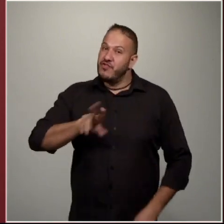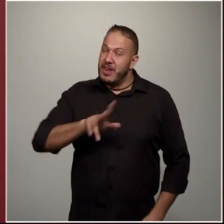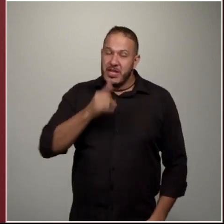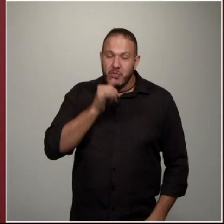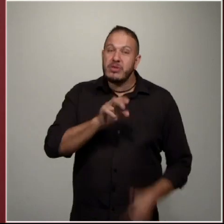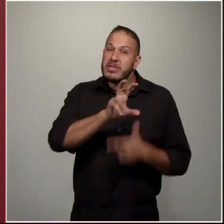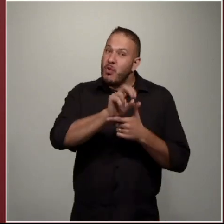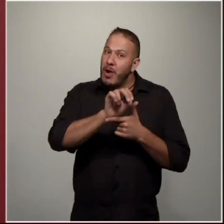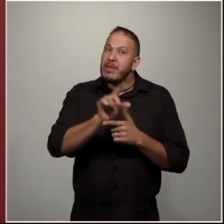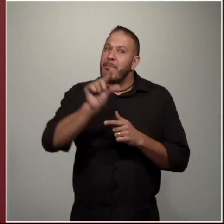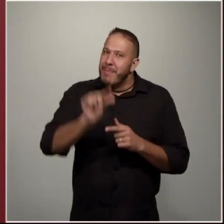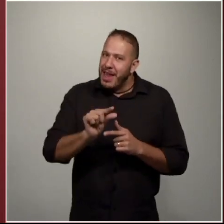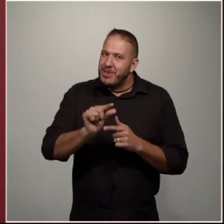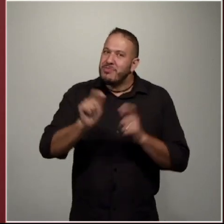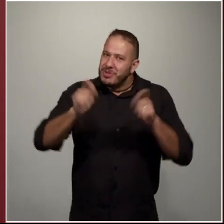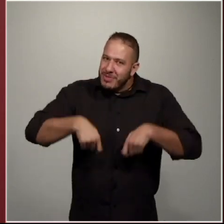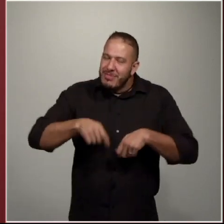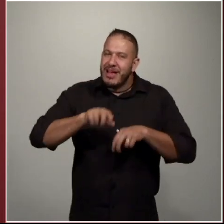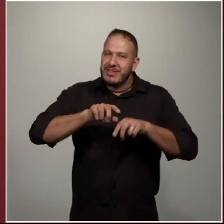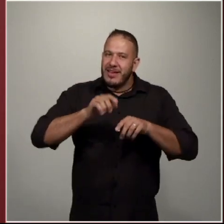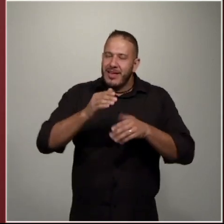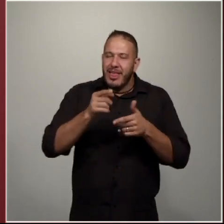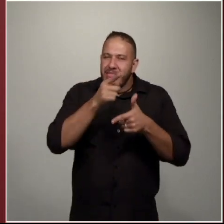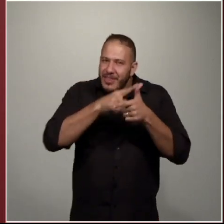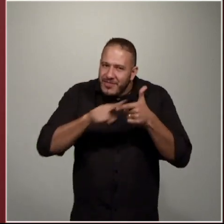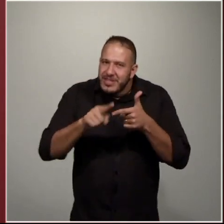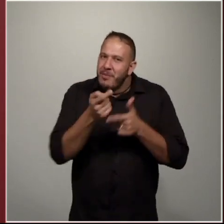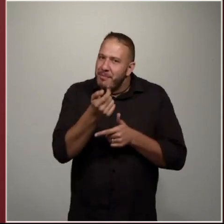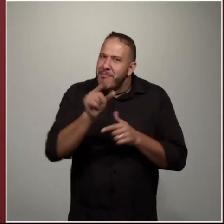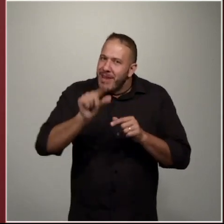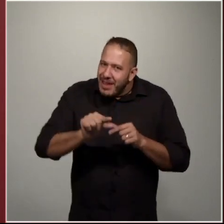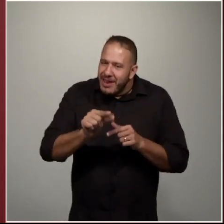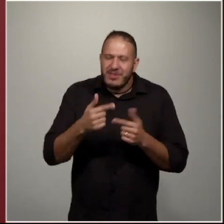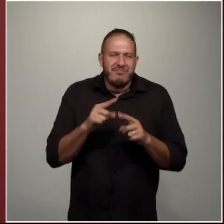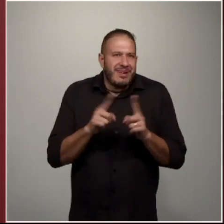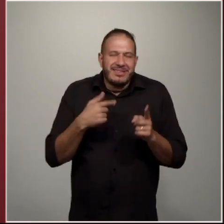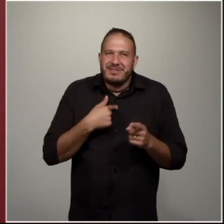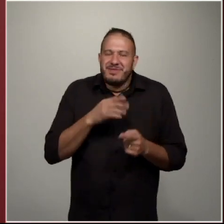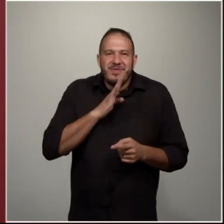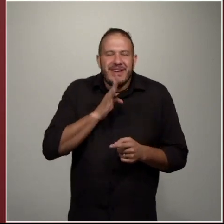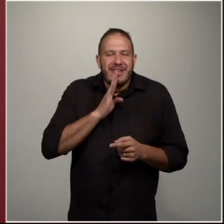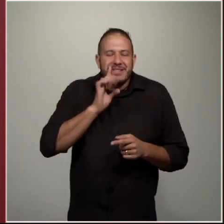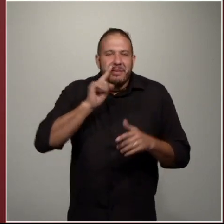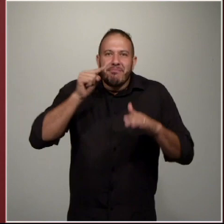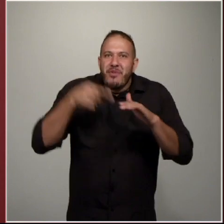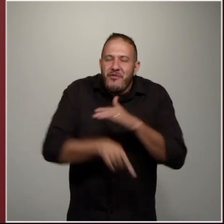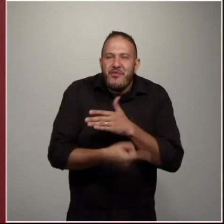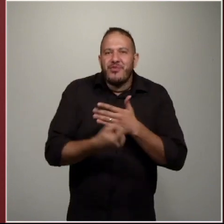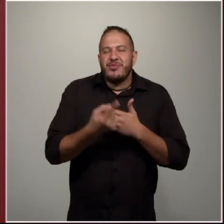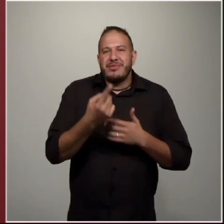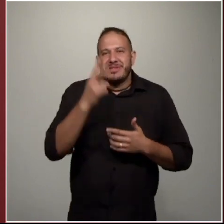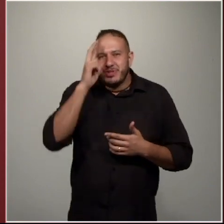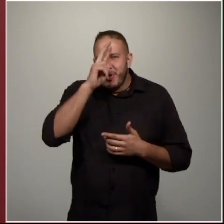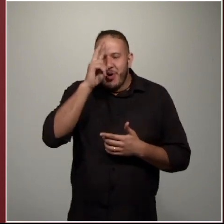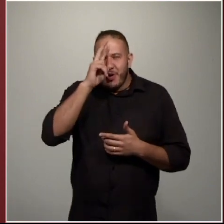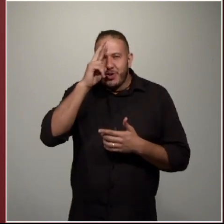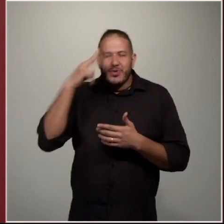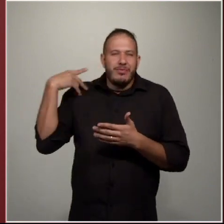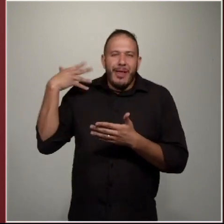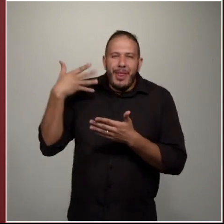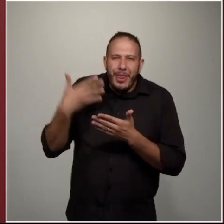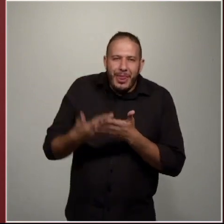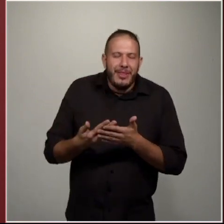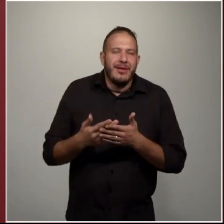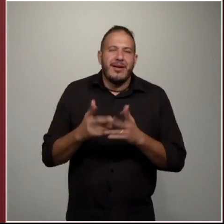possibilidades coisa do tipo mas a gente não conhece não tem elementos históricos como